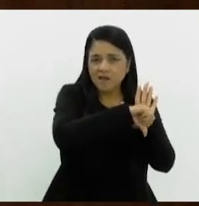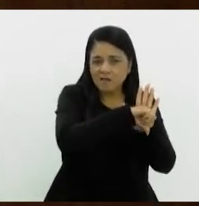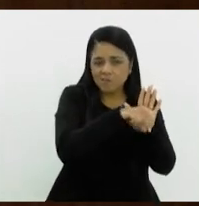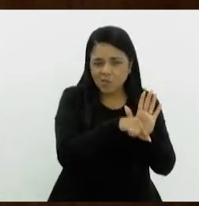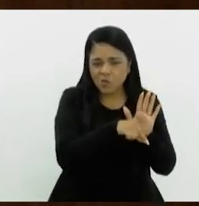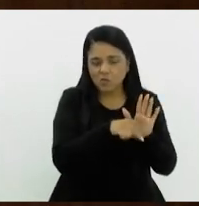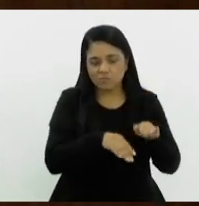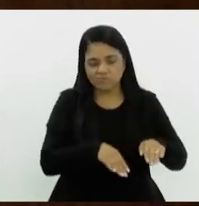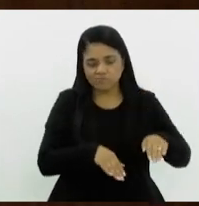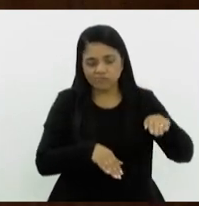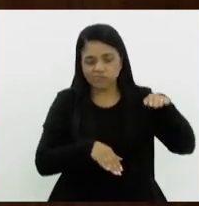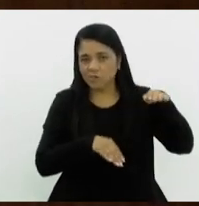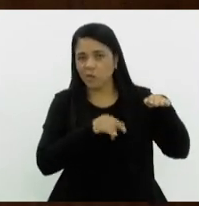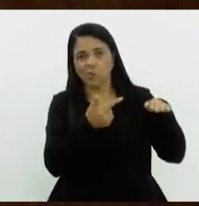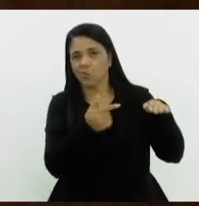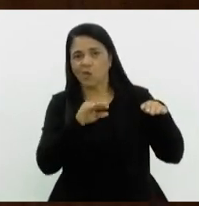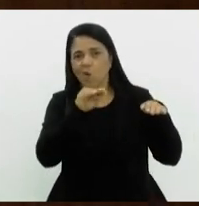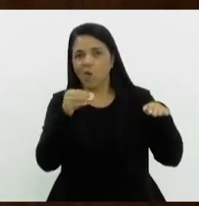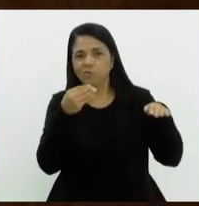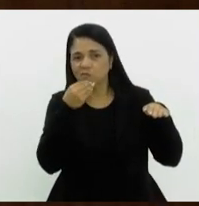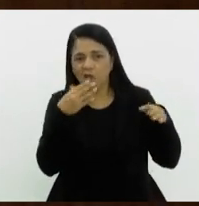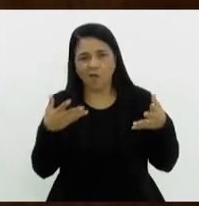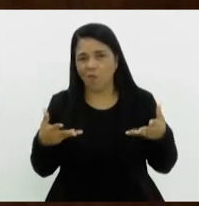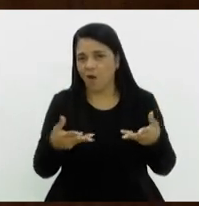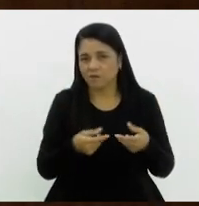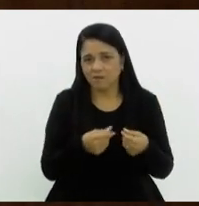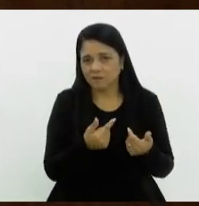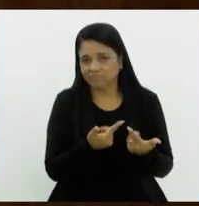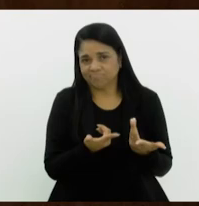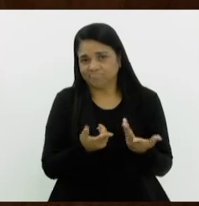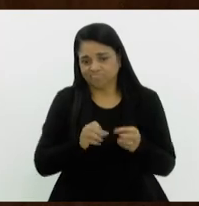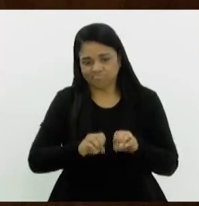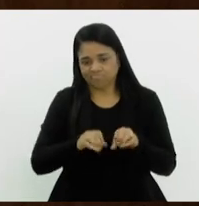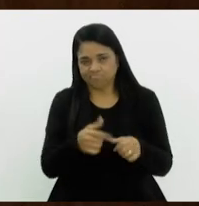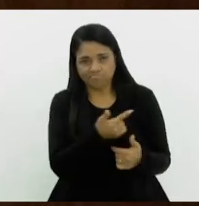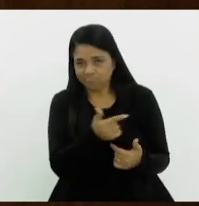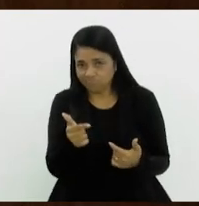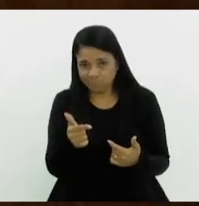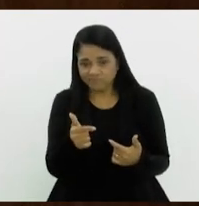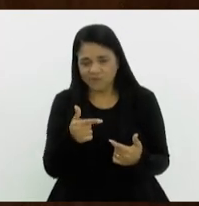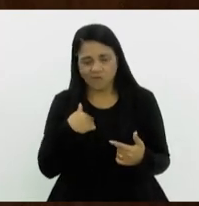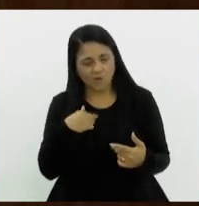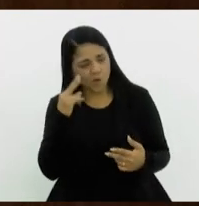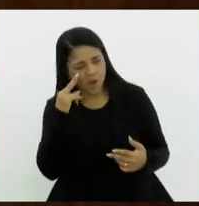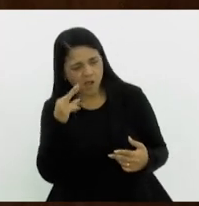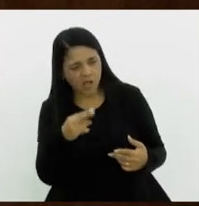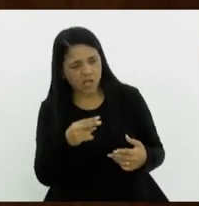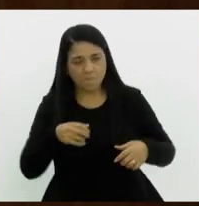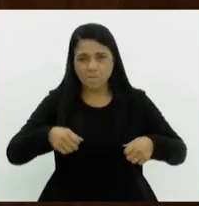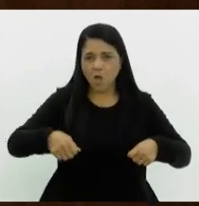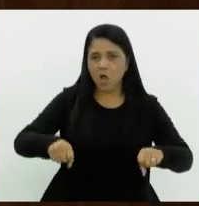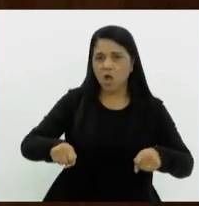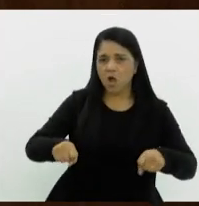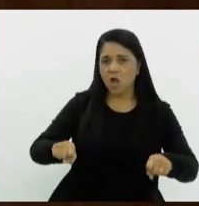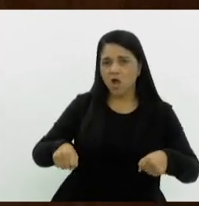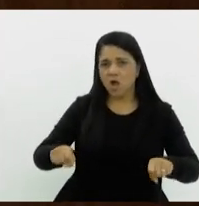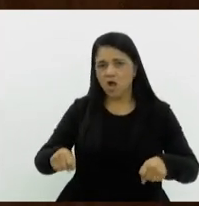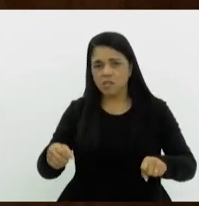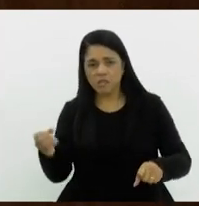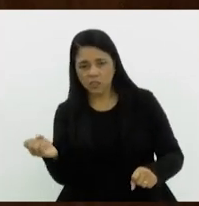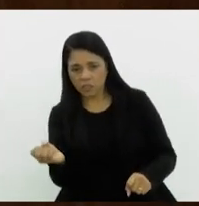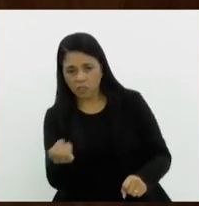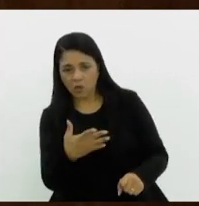a oportunidade de ter uma boa qualidade de ensino e fica olhando ele ali numa motocicleta nova, que é